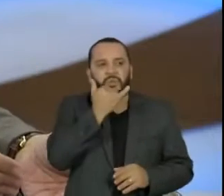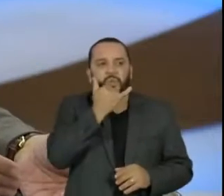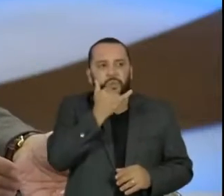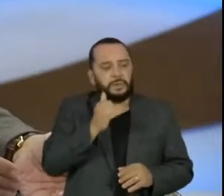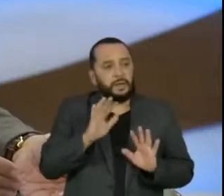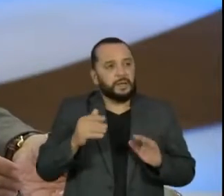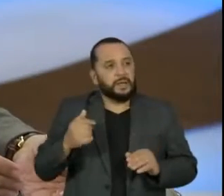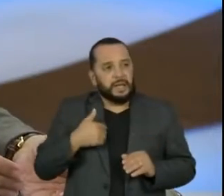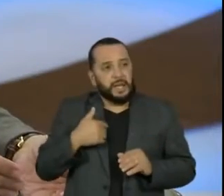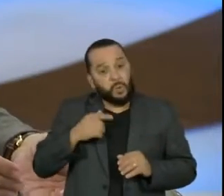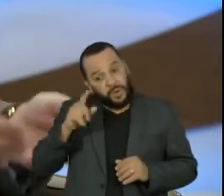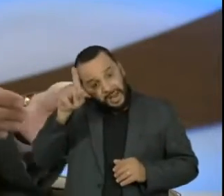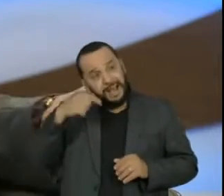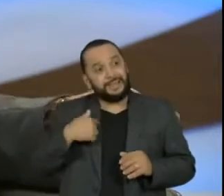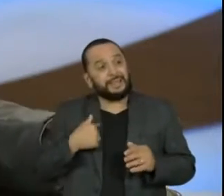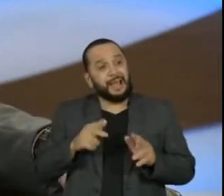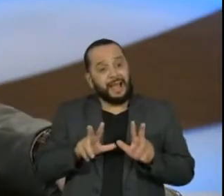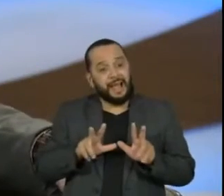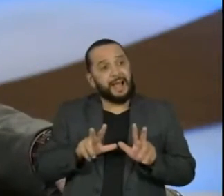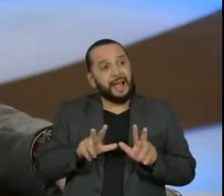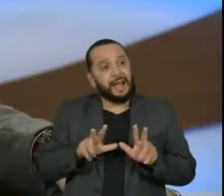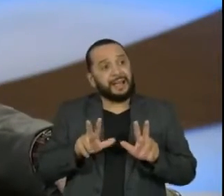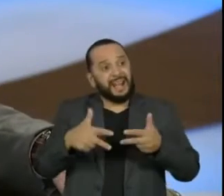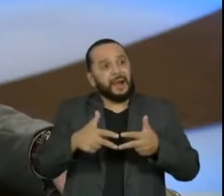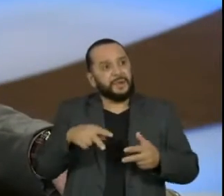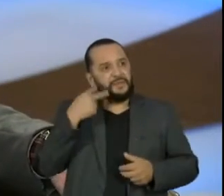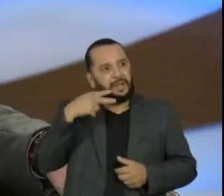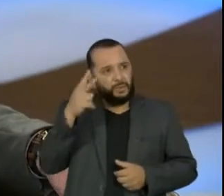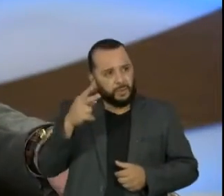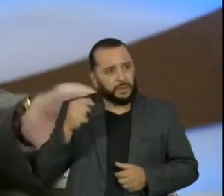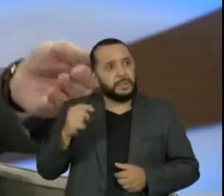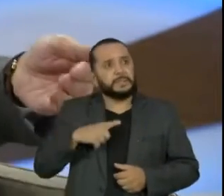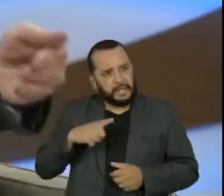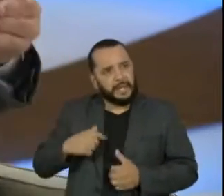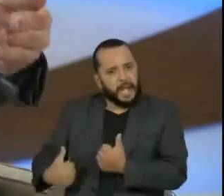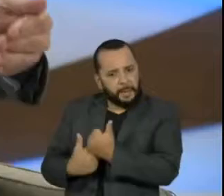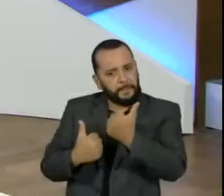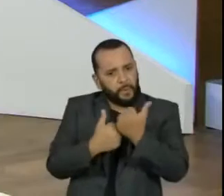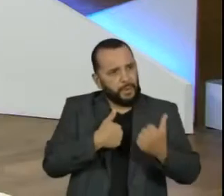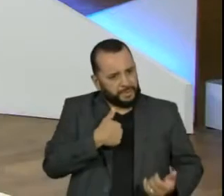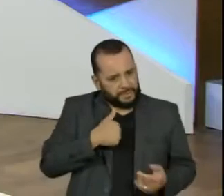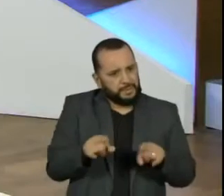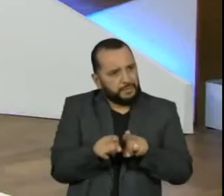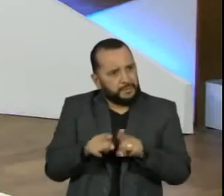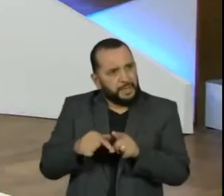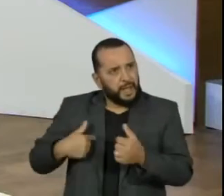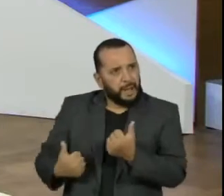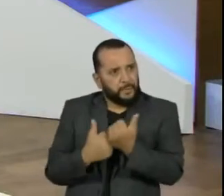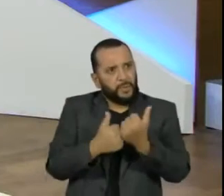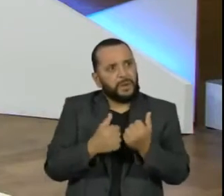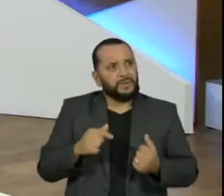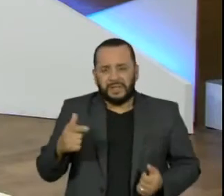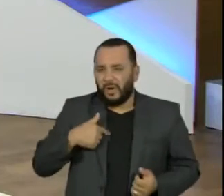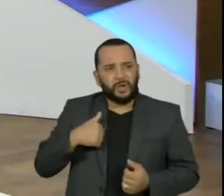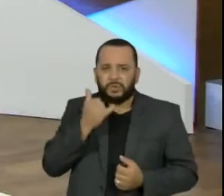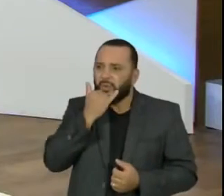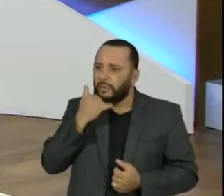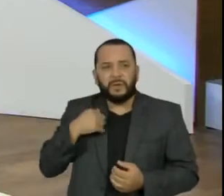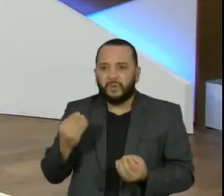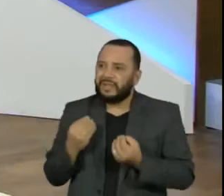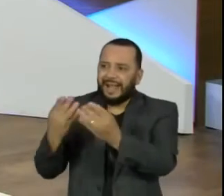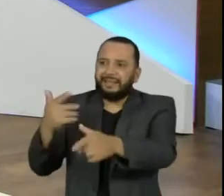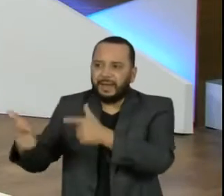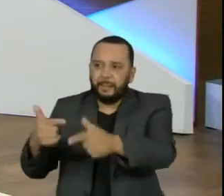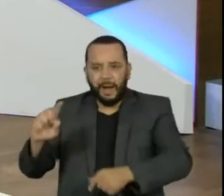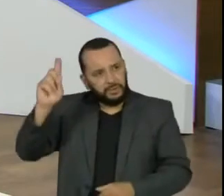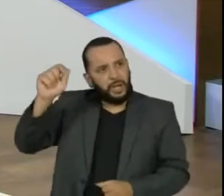vereador, para uma indicação, mas que eu faria todas as obras que eles me pedissem.